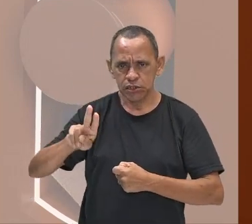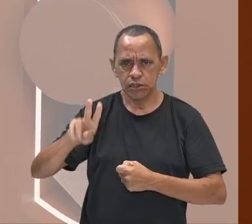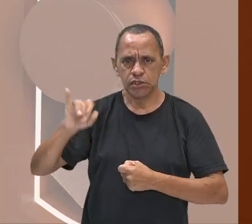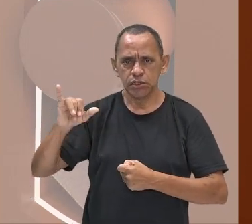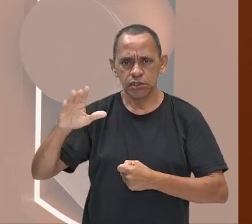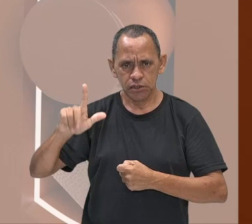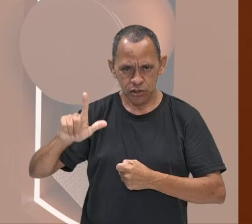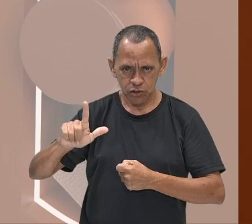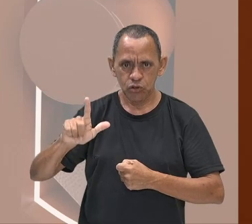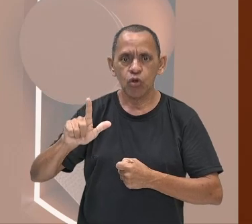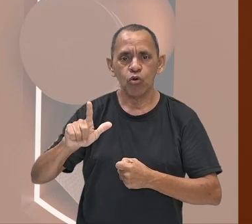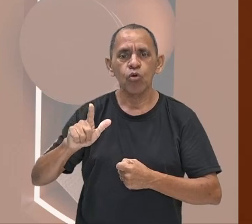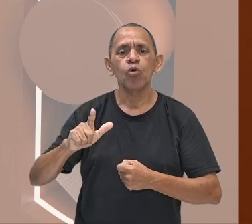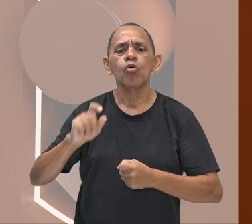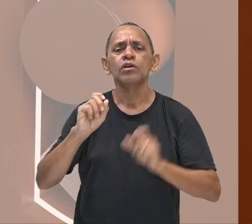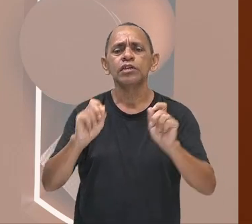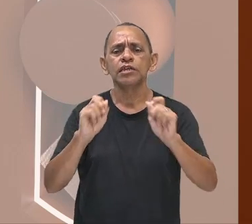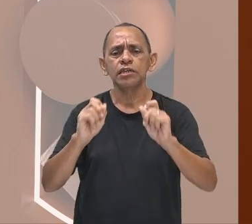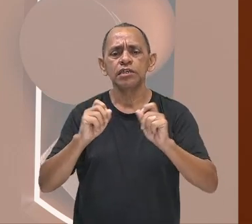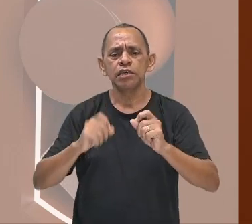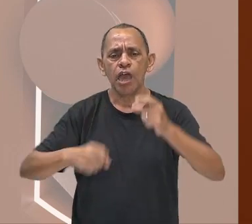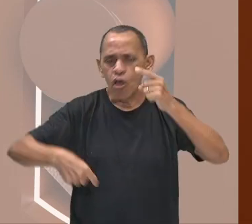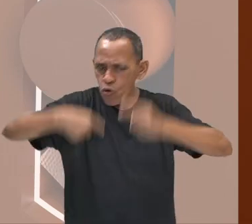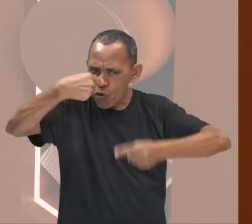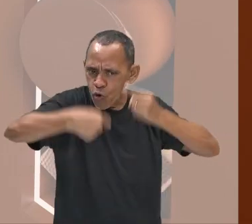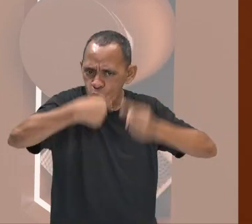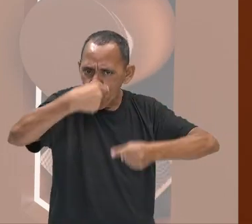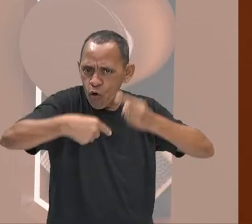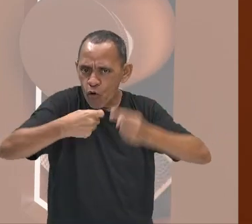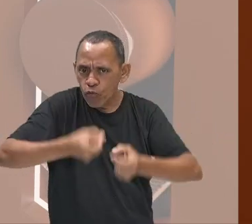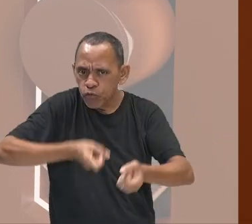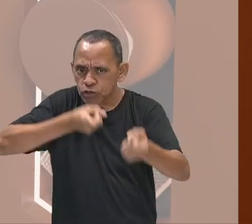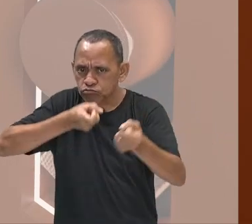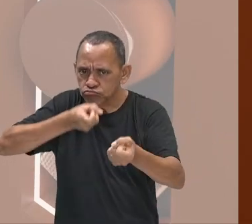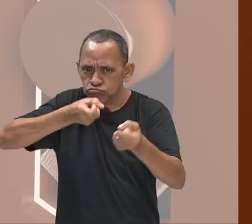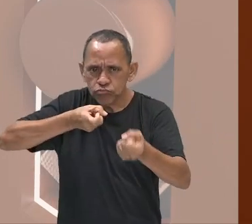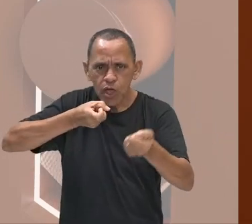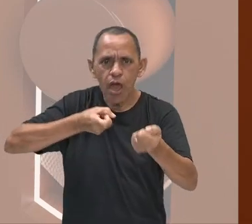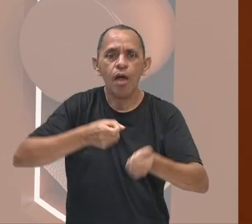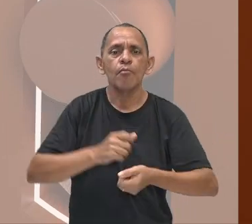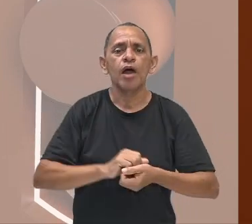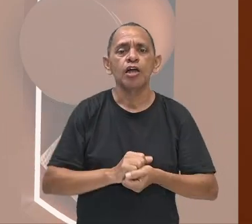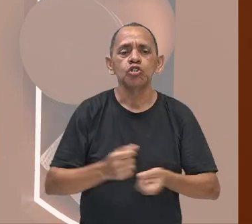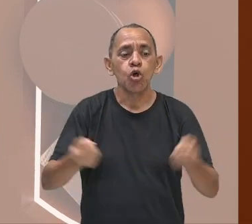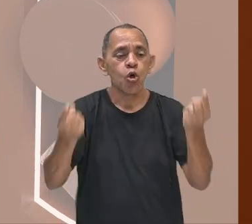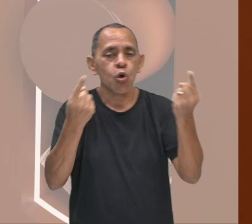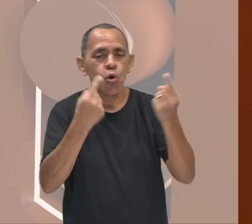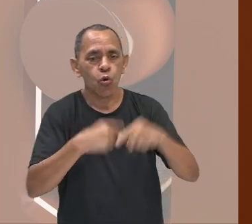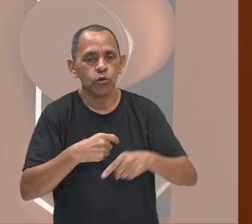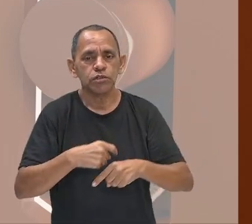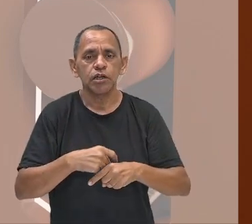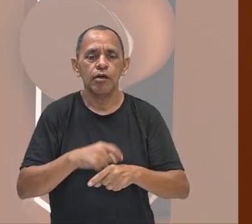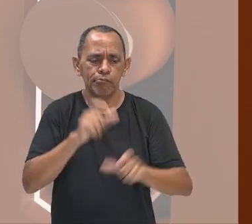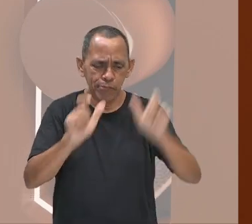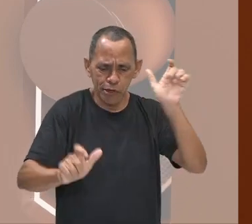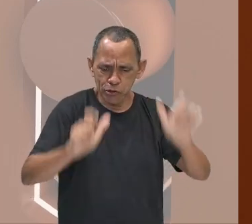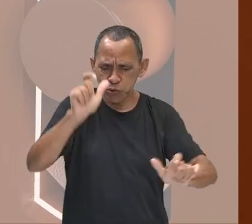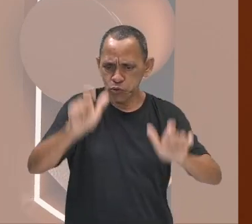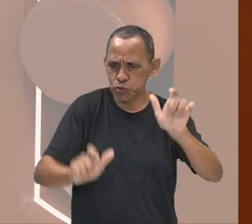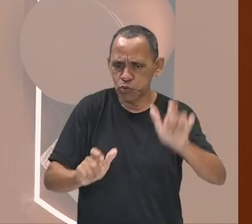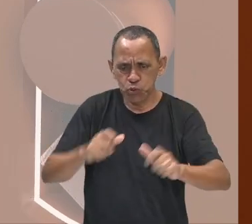civil, é um conflito armado de dois grupos antagônicos dentro do mesmo país. E isso é uma guerra civil. Nesse